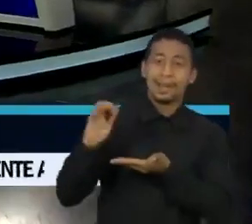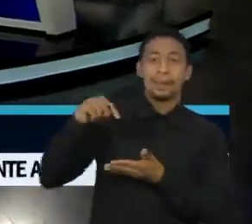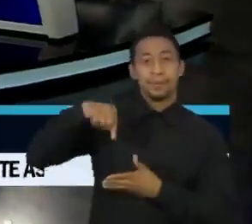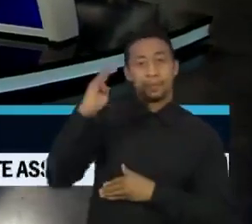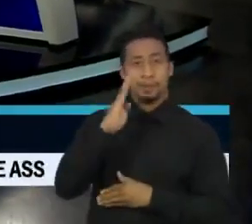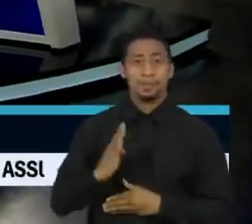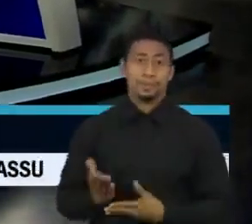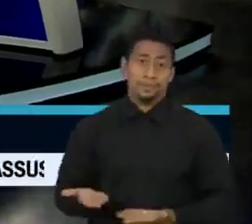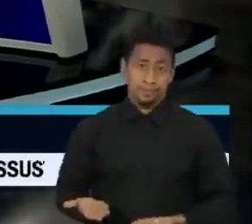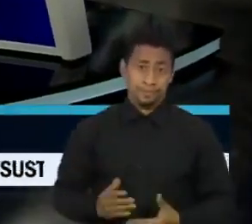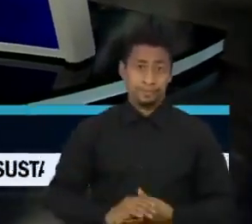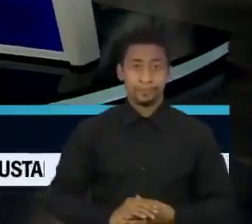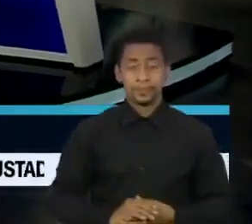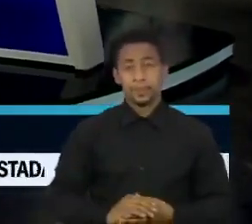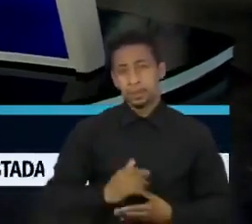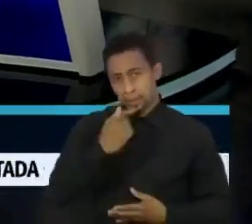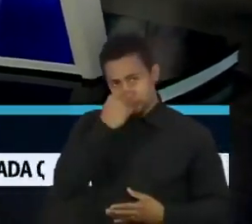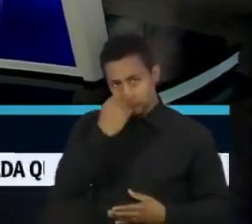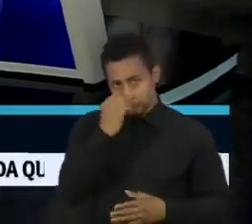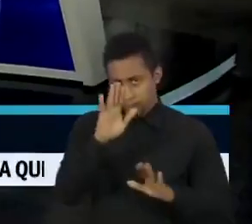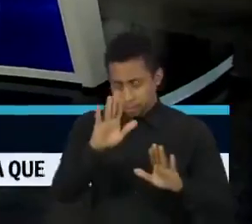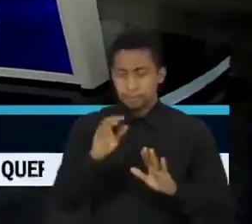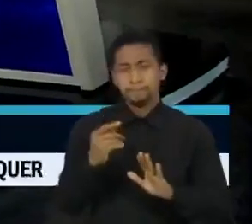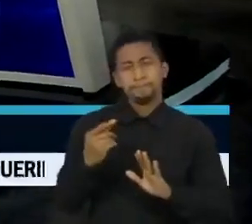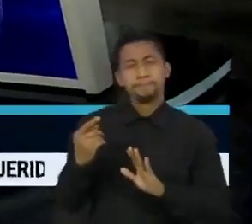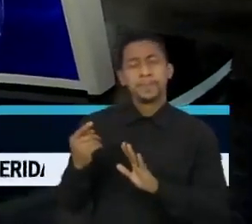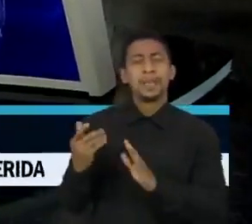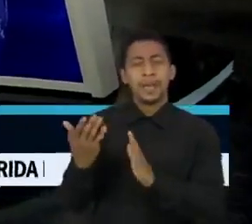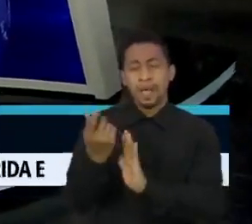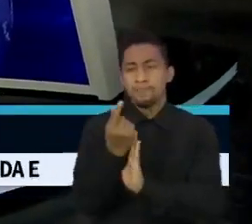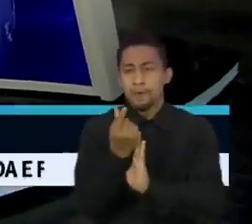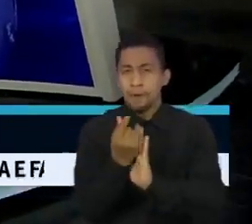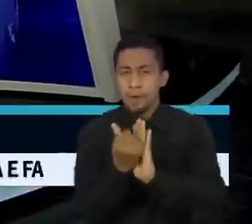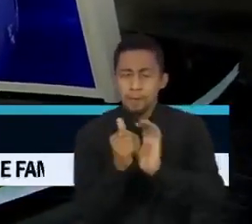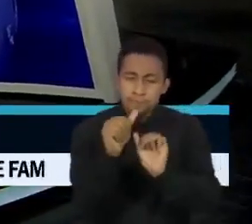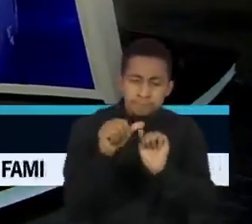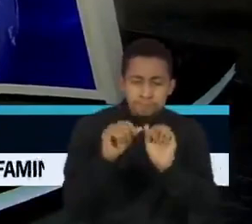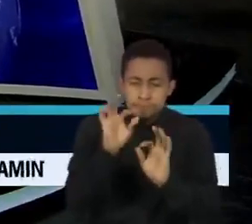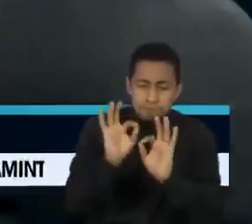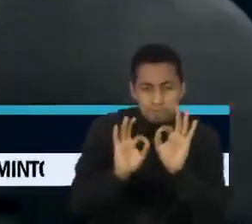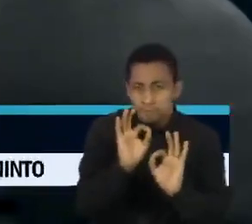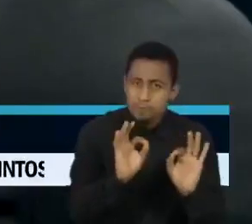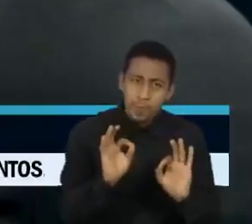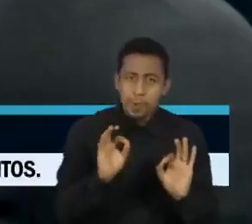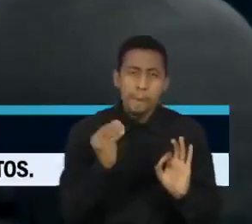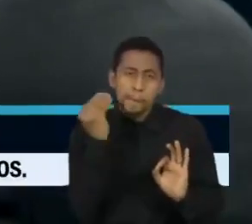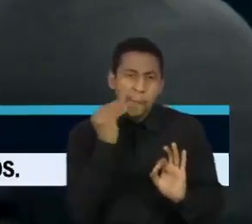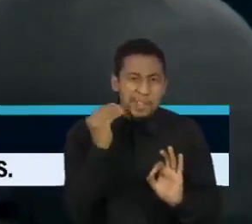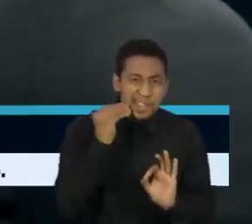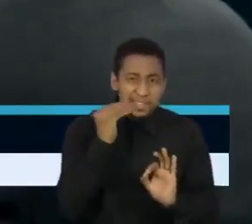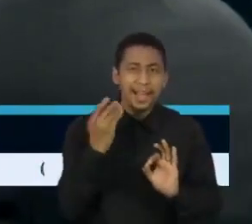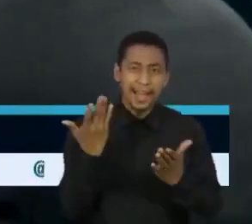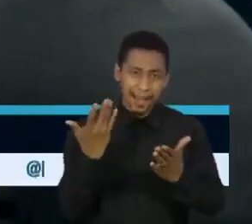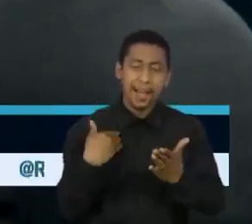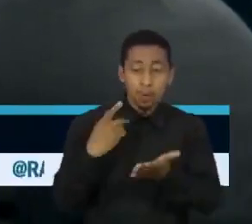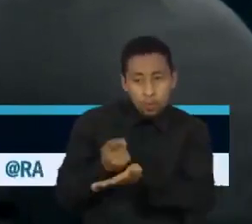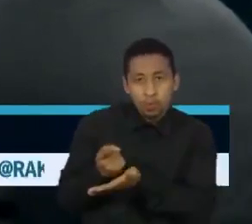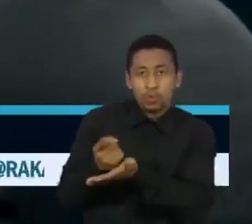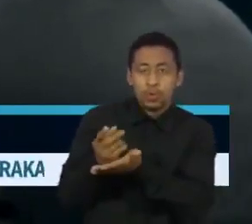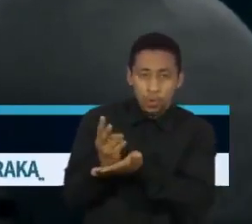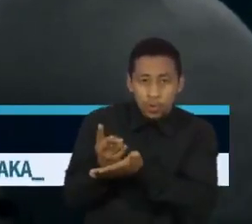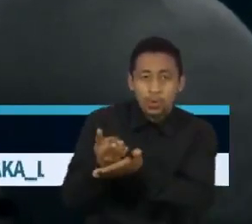É capaz a busca de espaço no orçamento para acomodar as políticas com retorno eleitoral vai dinamitar o teto de